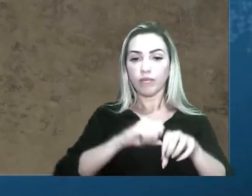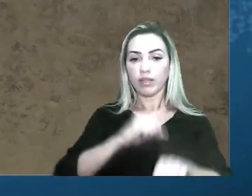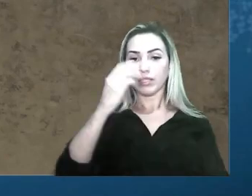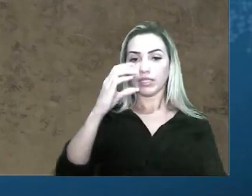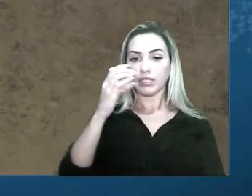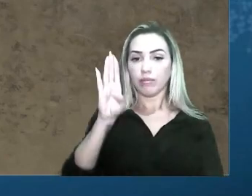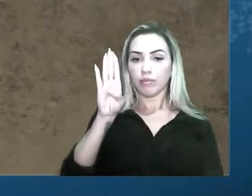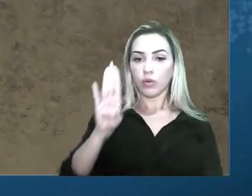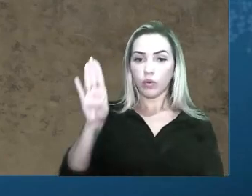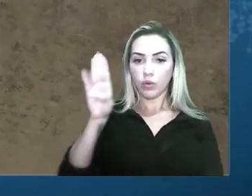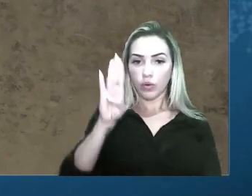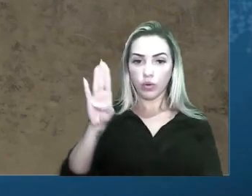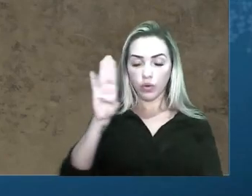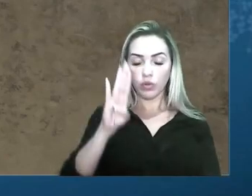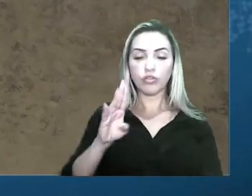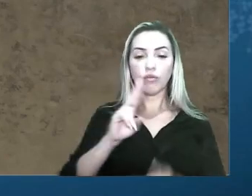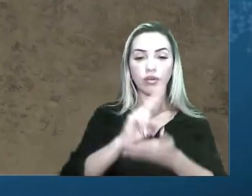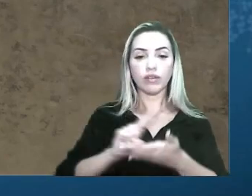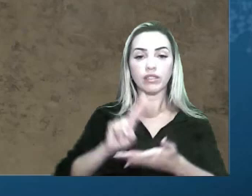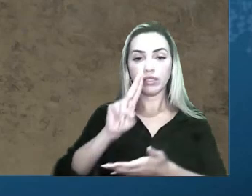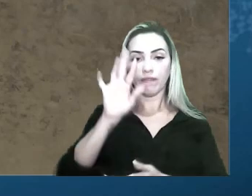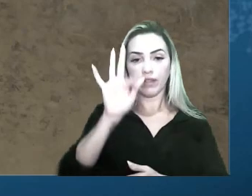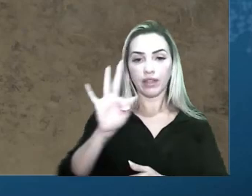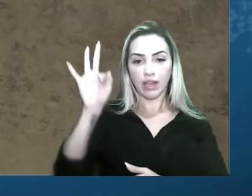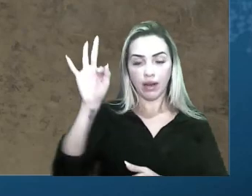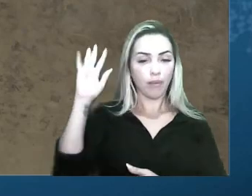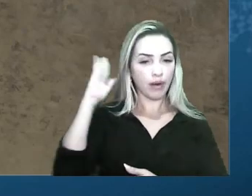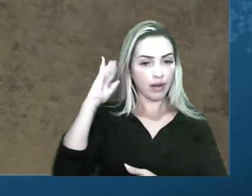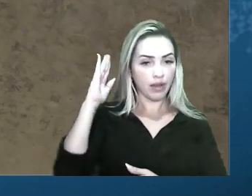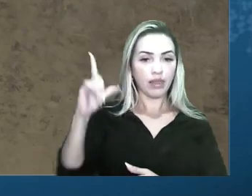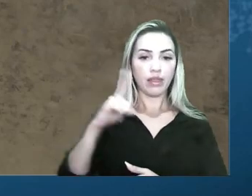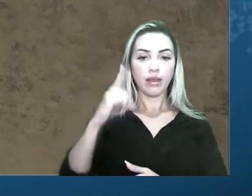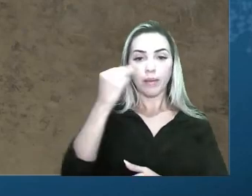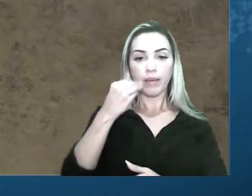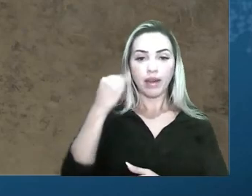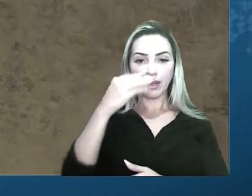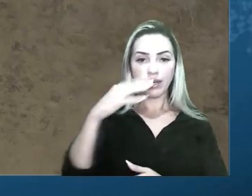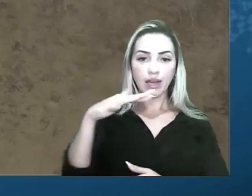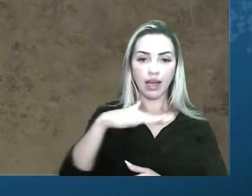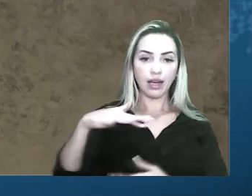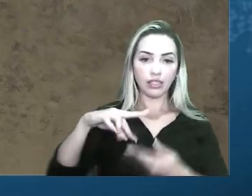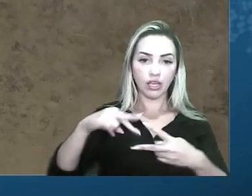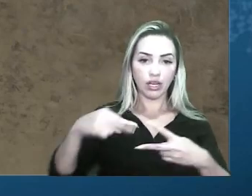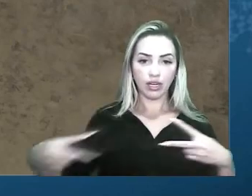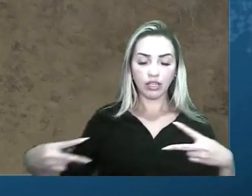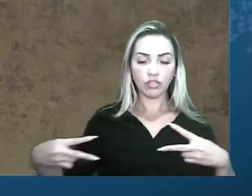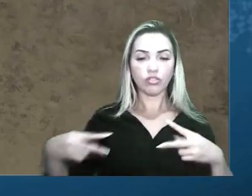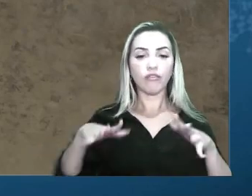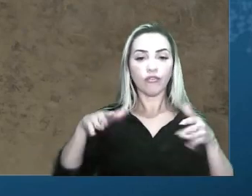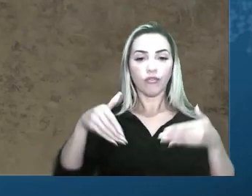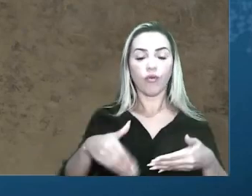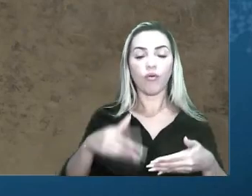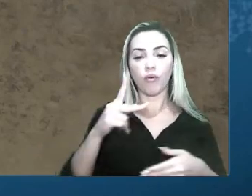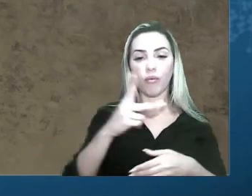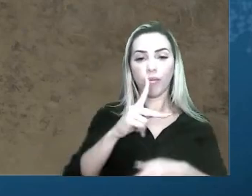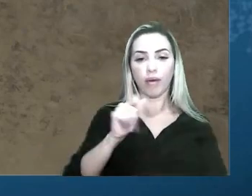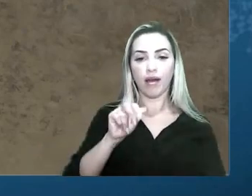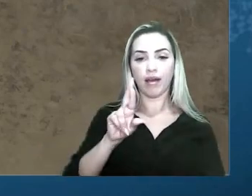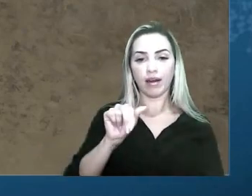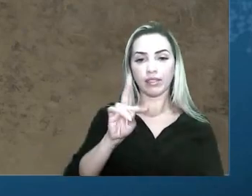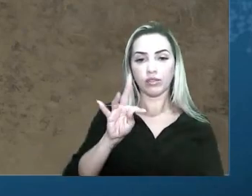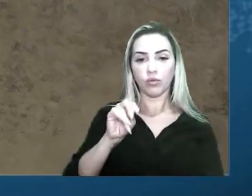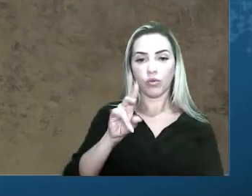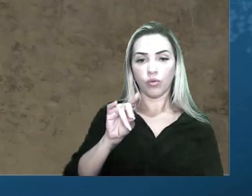Universidade Federal do Paraná, tem experiência na área de genética, com ênfase em parasitologia molecular,